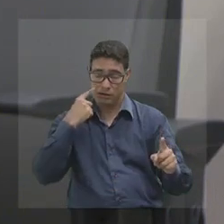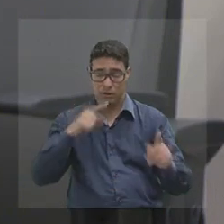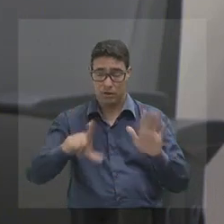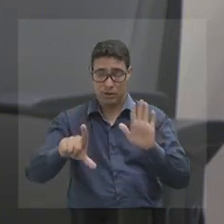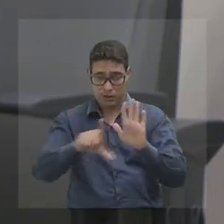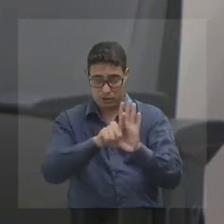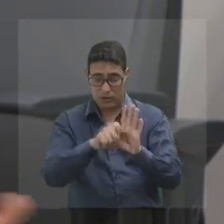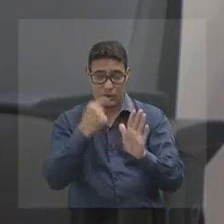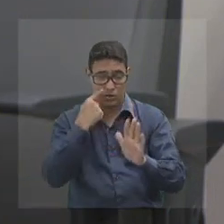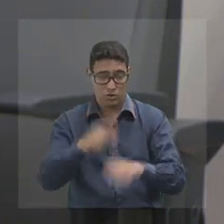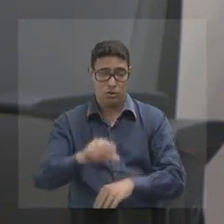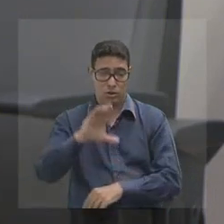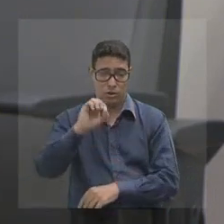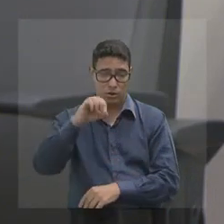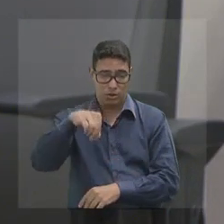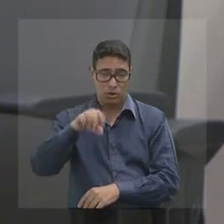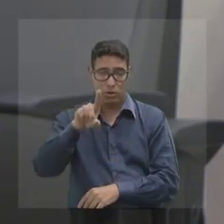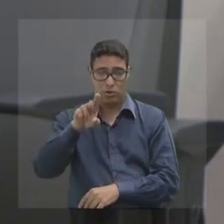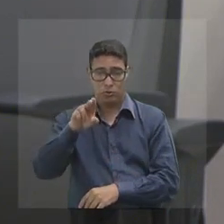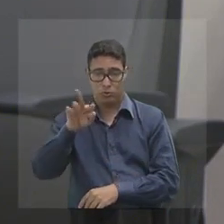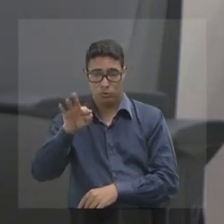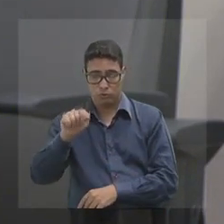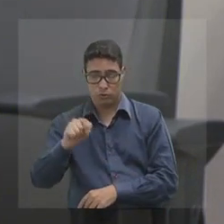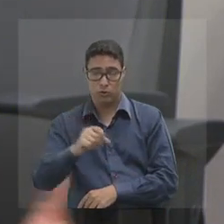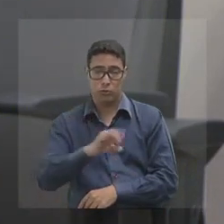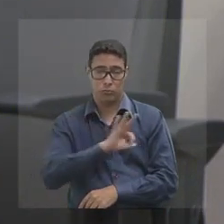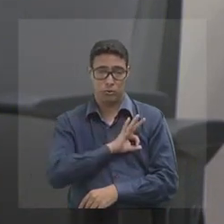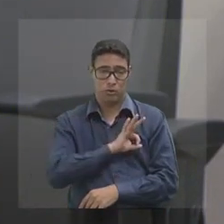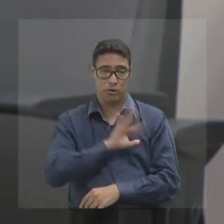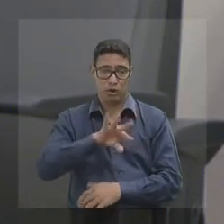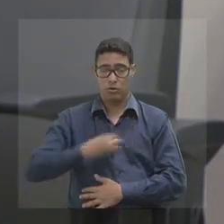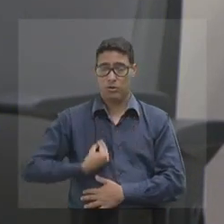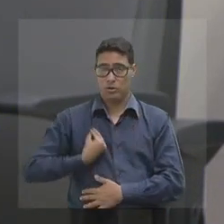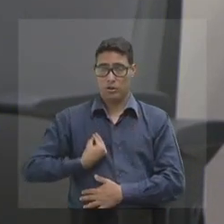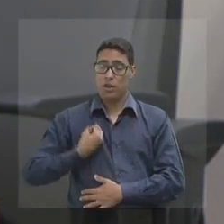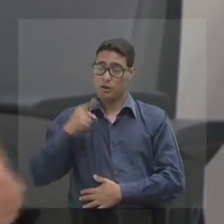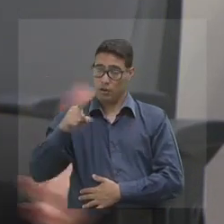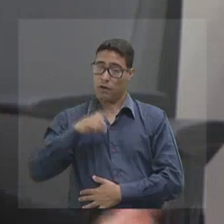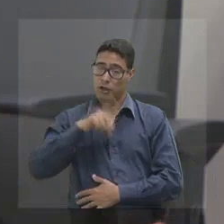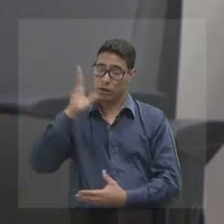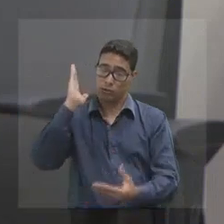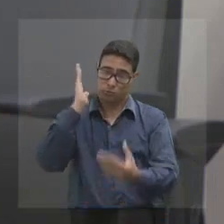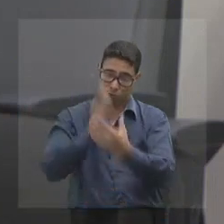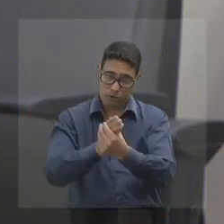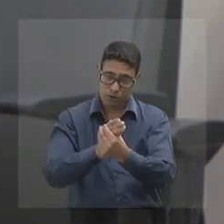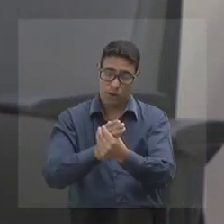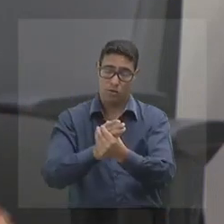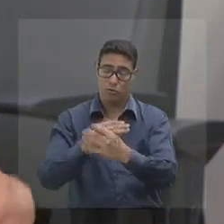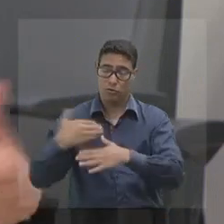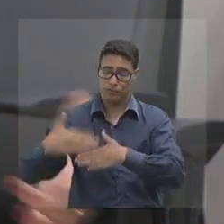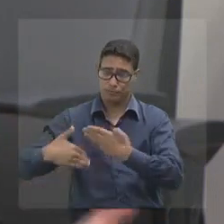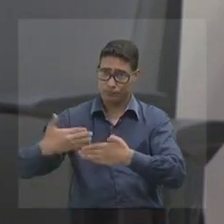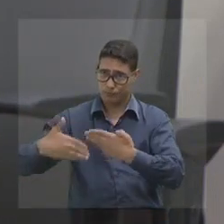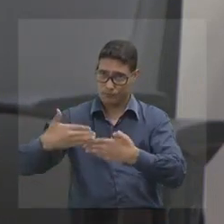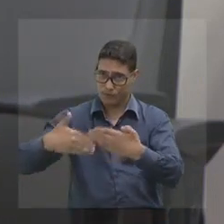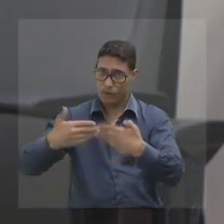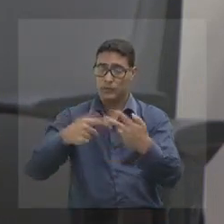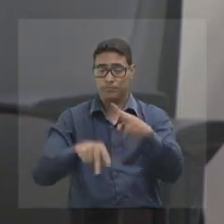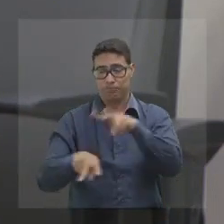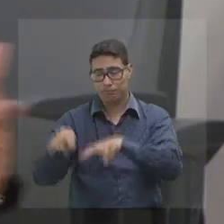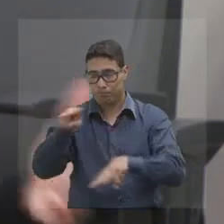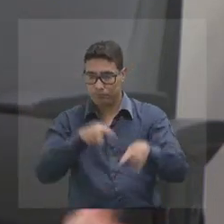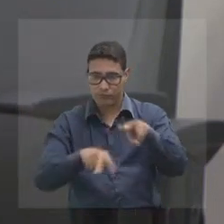deputada do policial que estava lá eu sei que há um processo é Criminal em andamento de avaliação